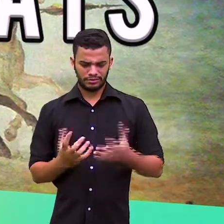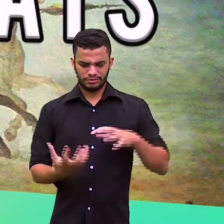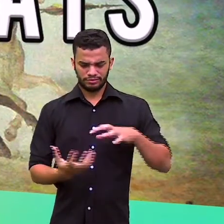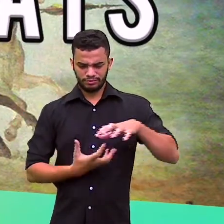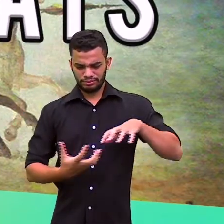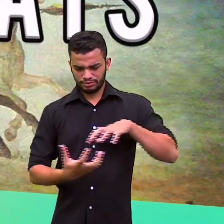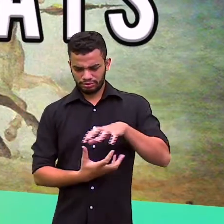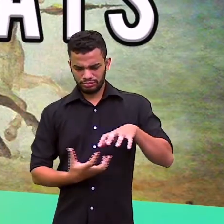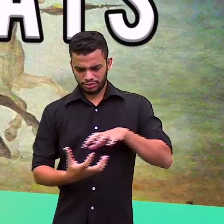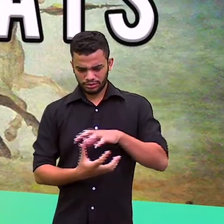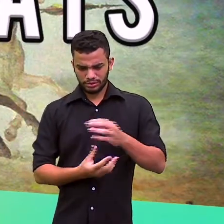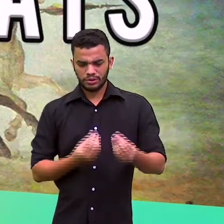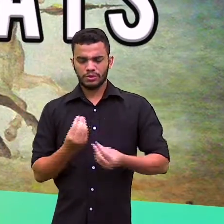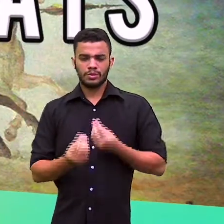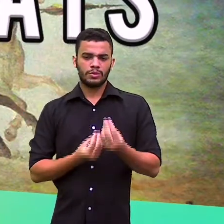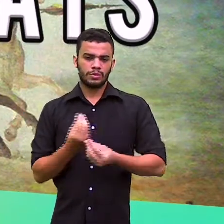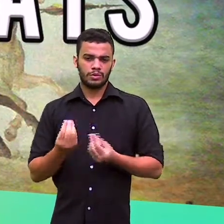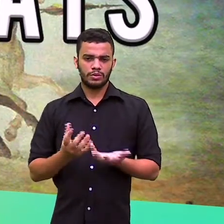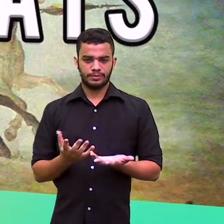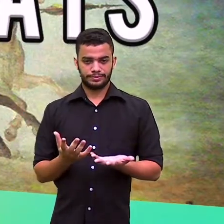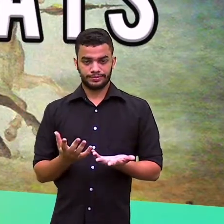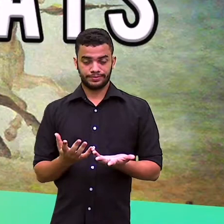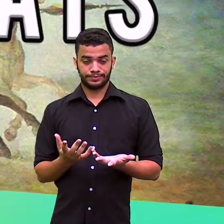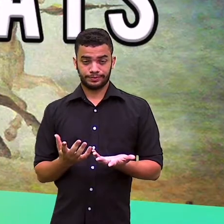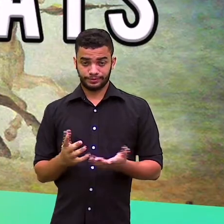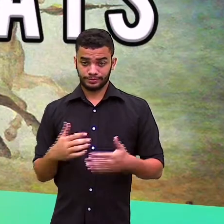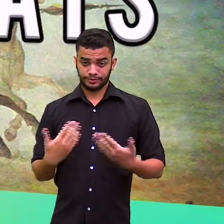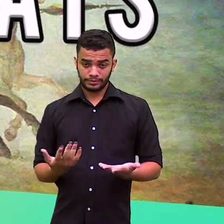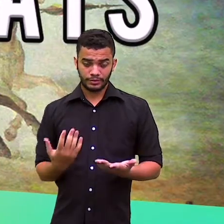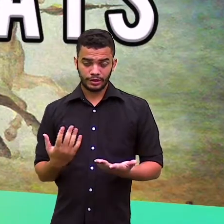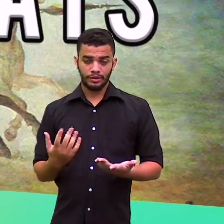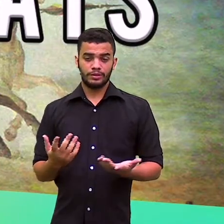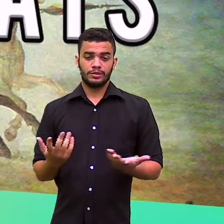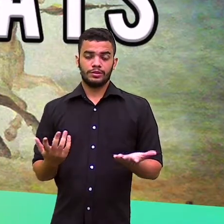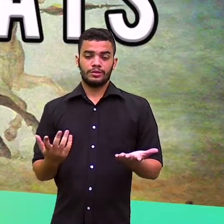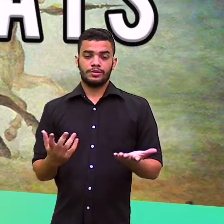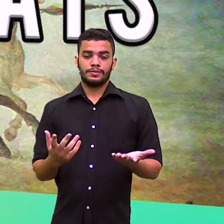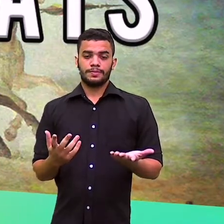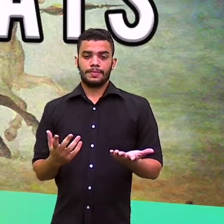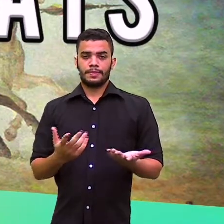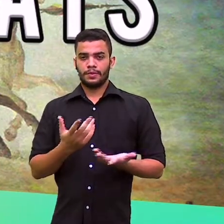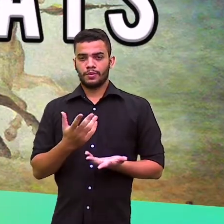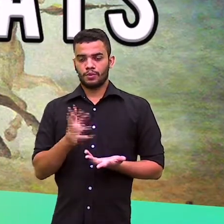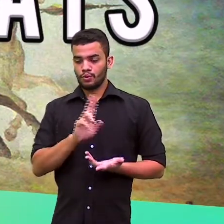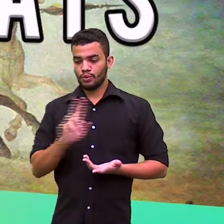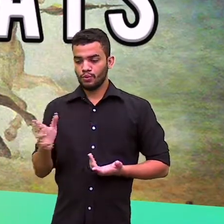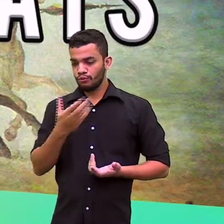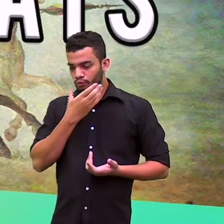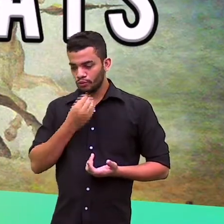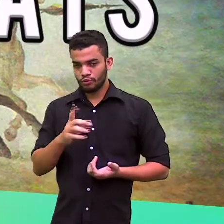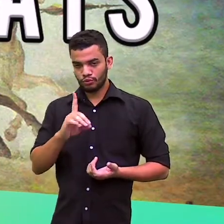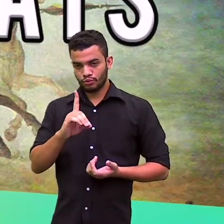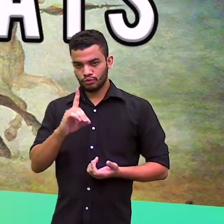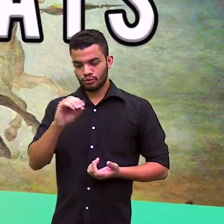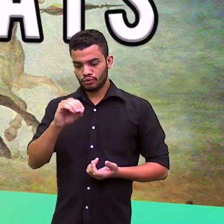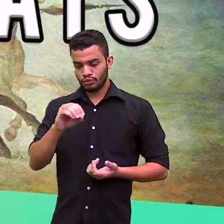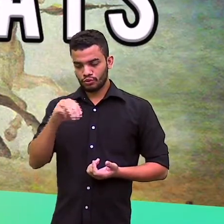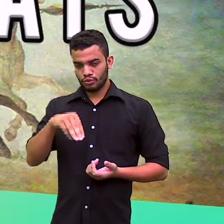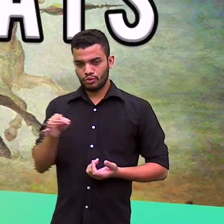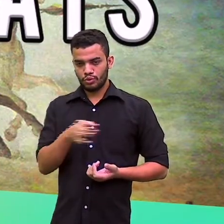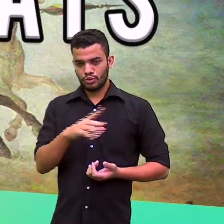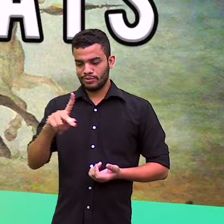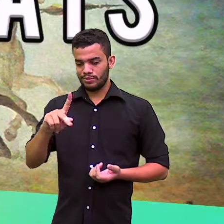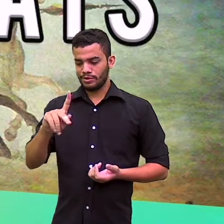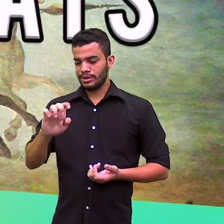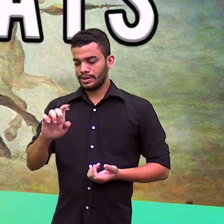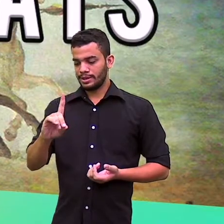por quê? Por qual motivo? Foi por um importante motivo. Dom Pedro I saiu do poder. Com